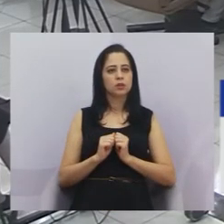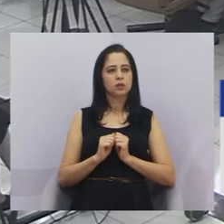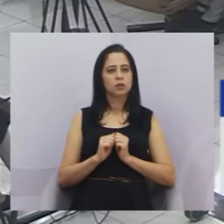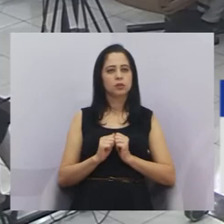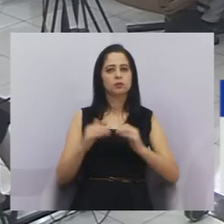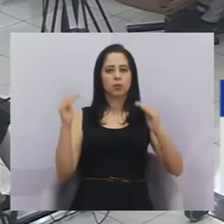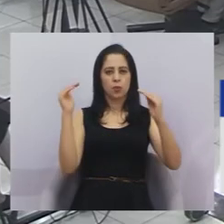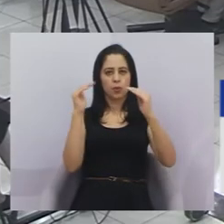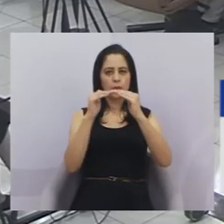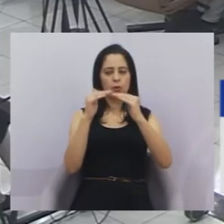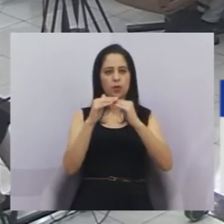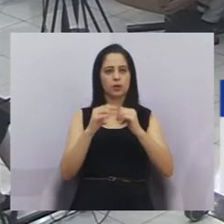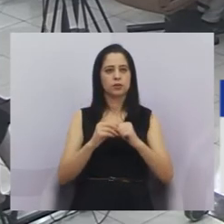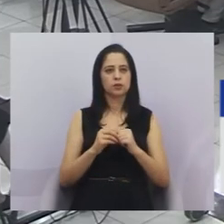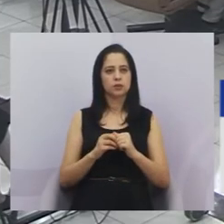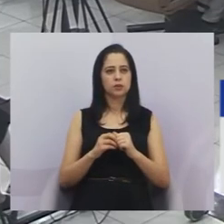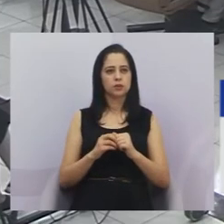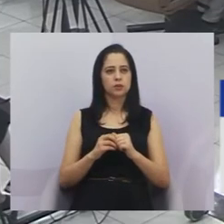Favorável.